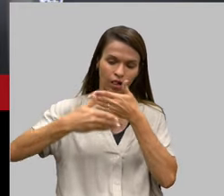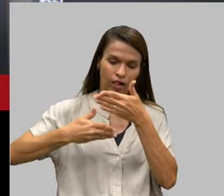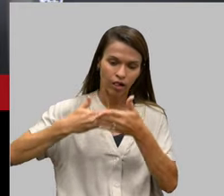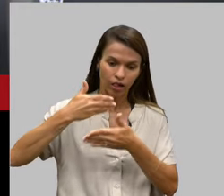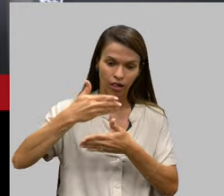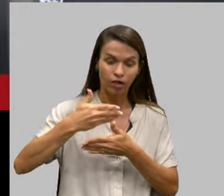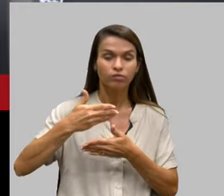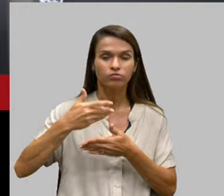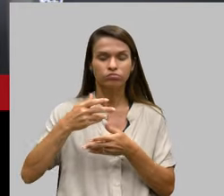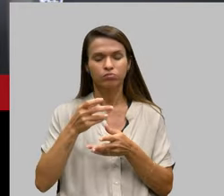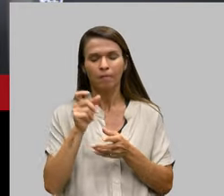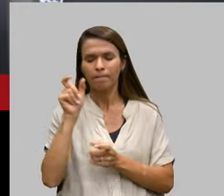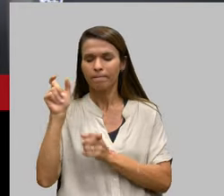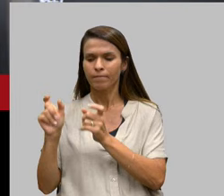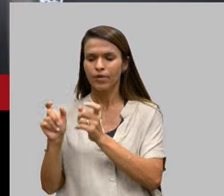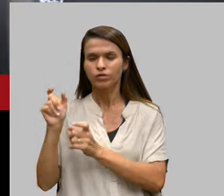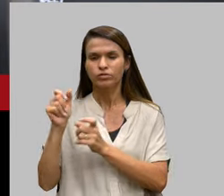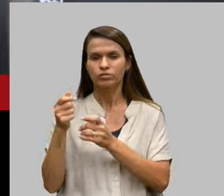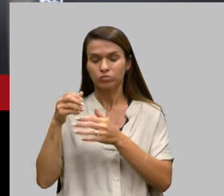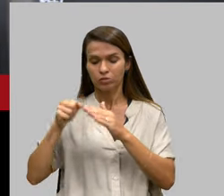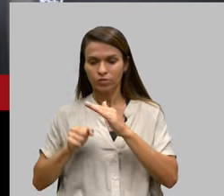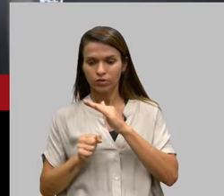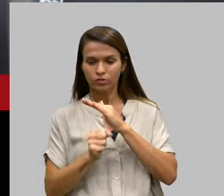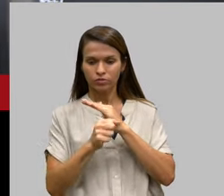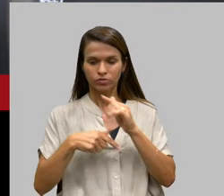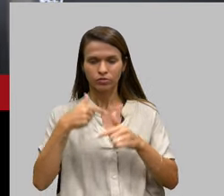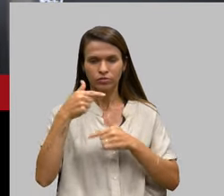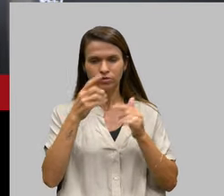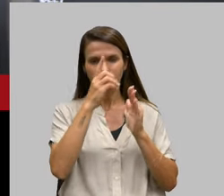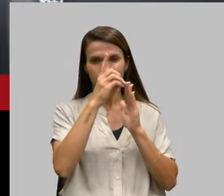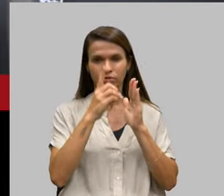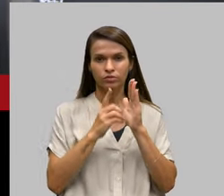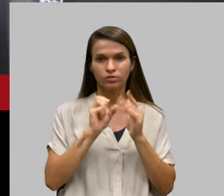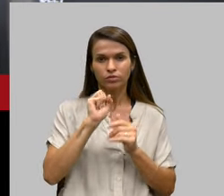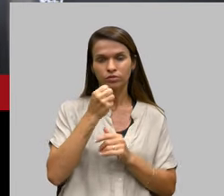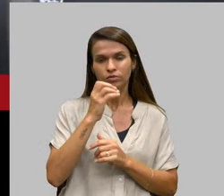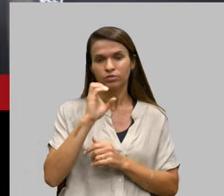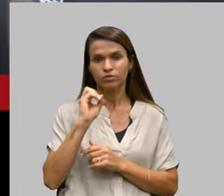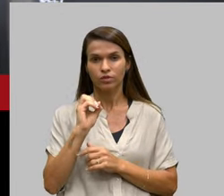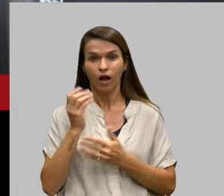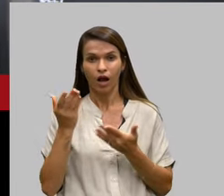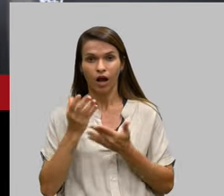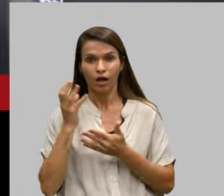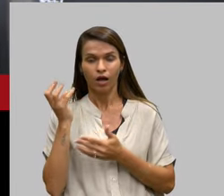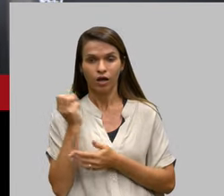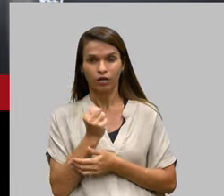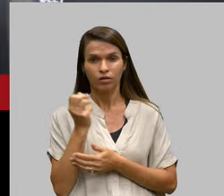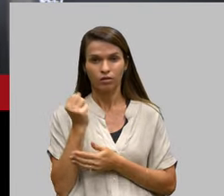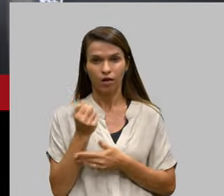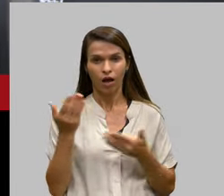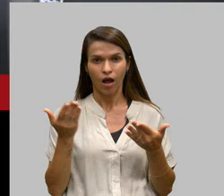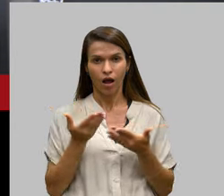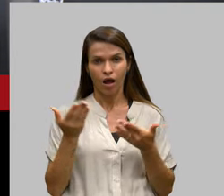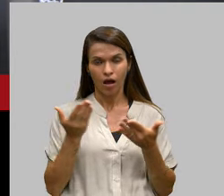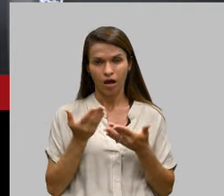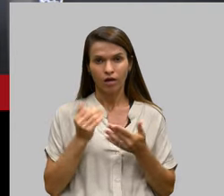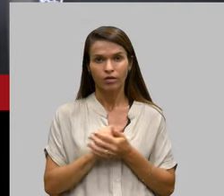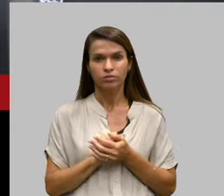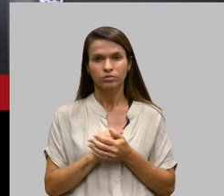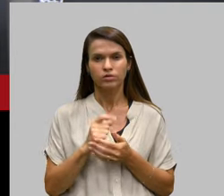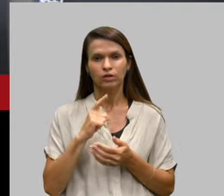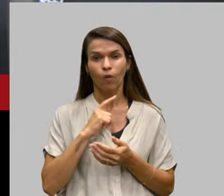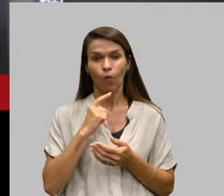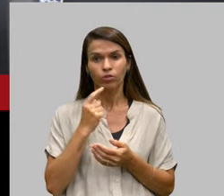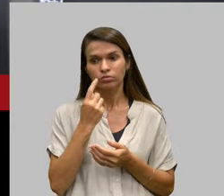cenário pessoas que se ingressaram na década de 80 que estão se aposentando agora sofreram três quatro reformas